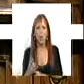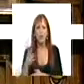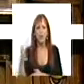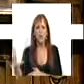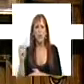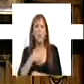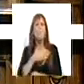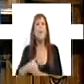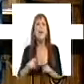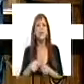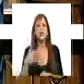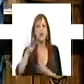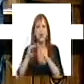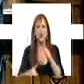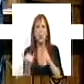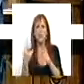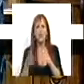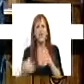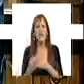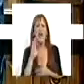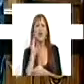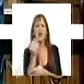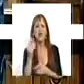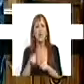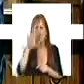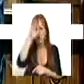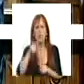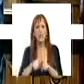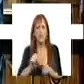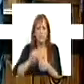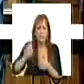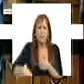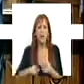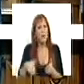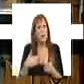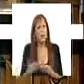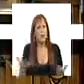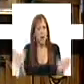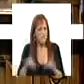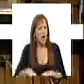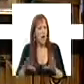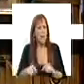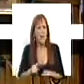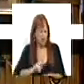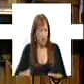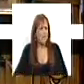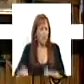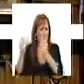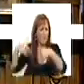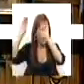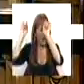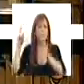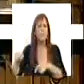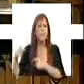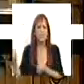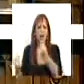do passe sub-23, que era destinado aos jovens e que este governo eliminou, dando assim mais um forte empurrão para